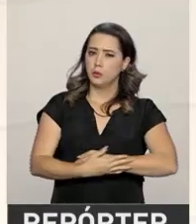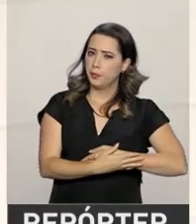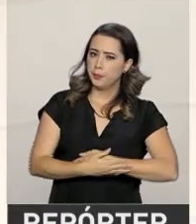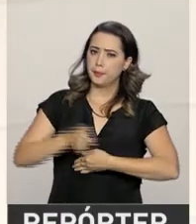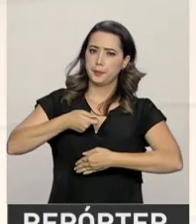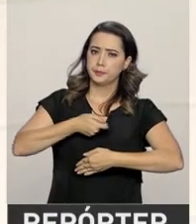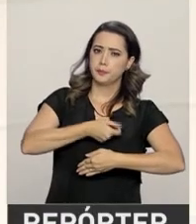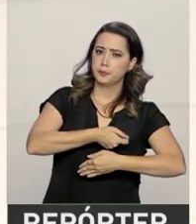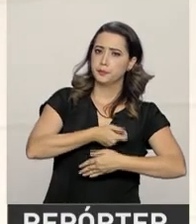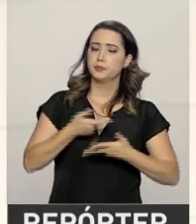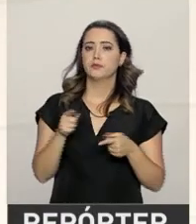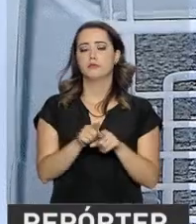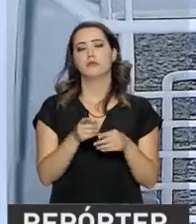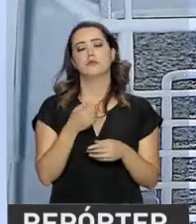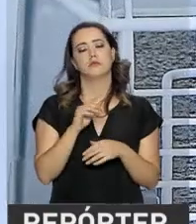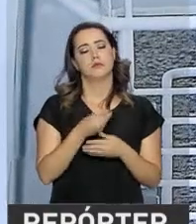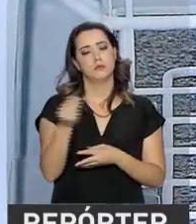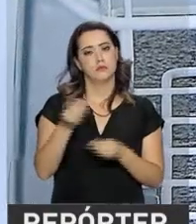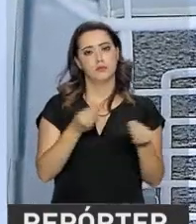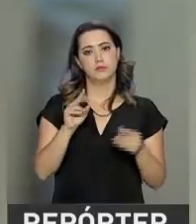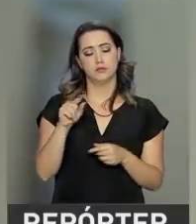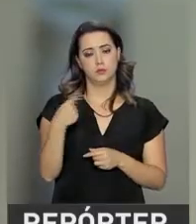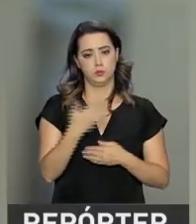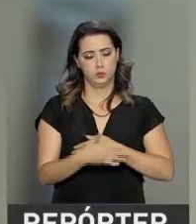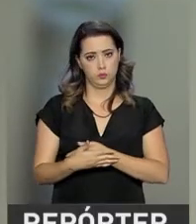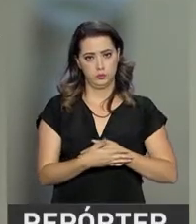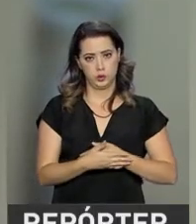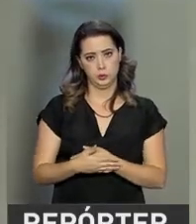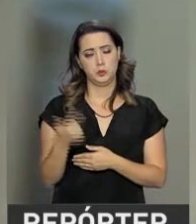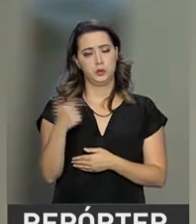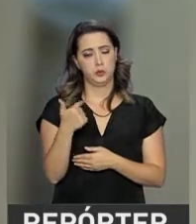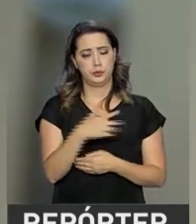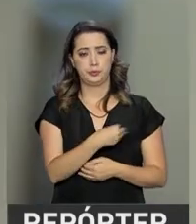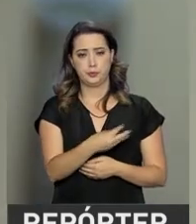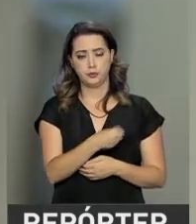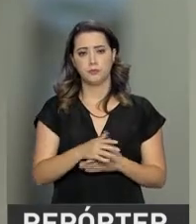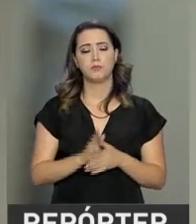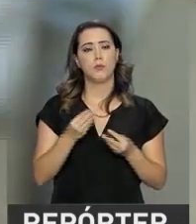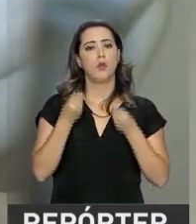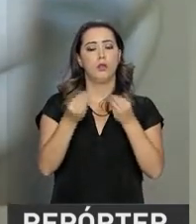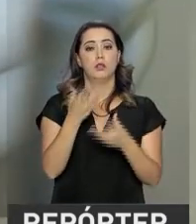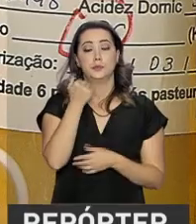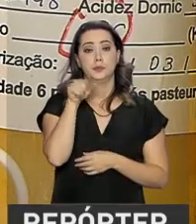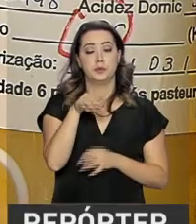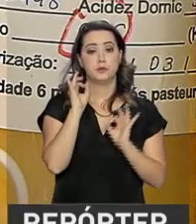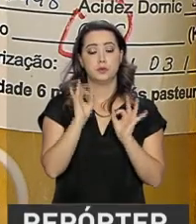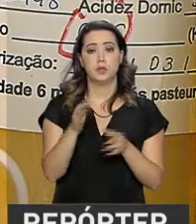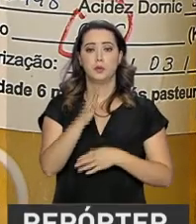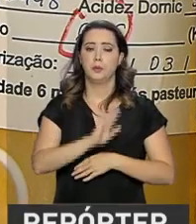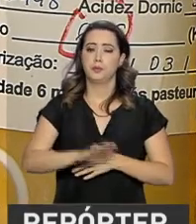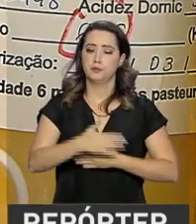finalmente tê-lo como estoque para distribuição posterior. Todo esse cuidado garante um alimento de qualidade para as